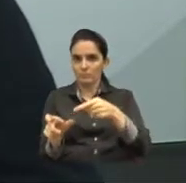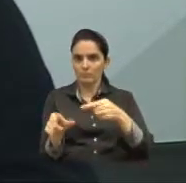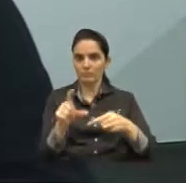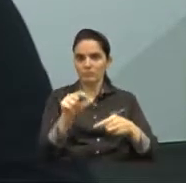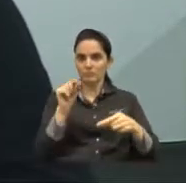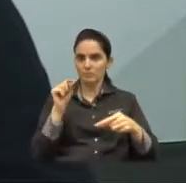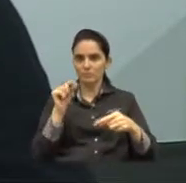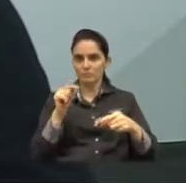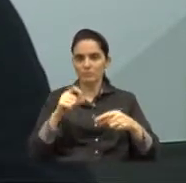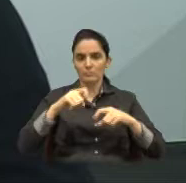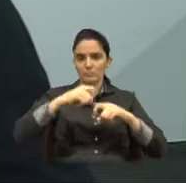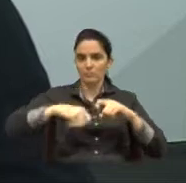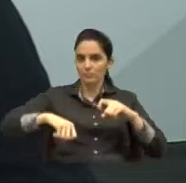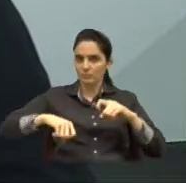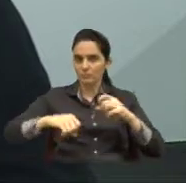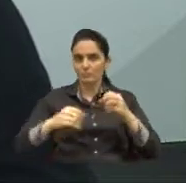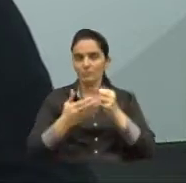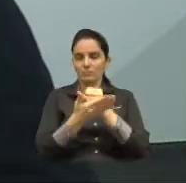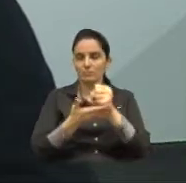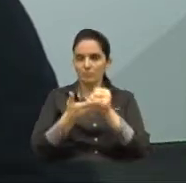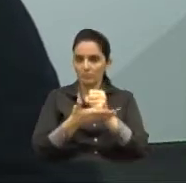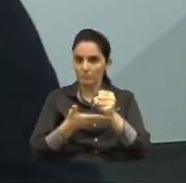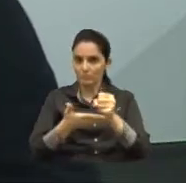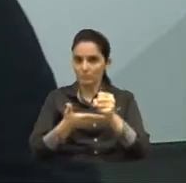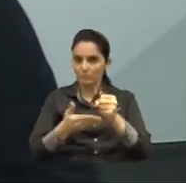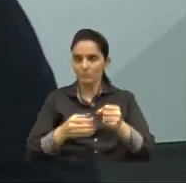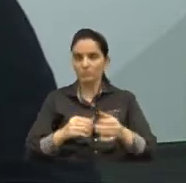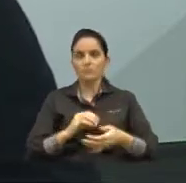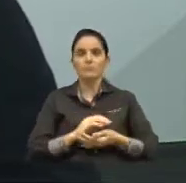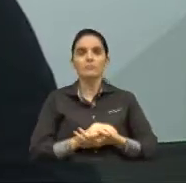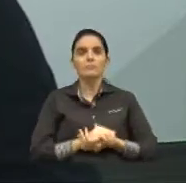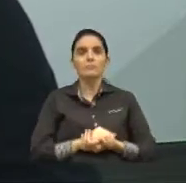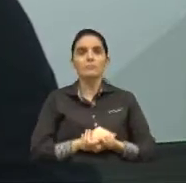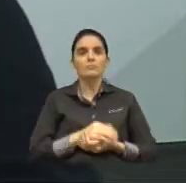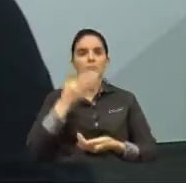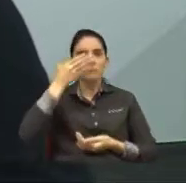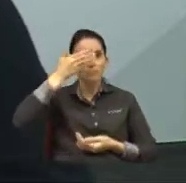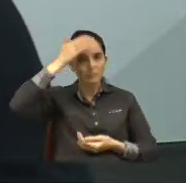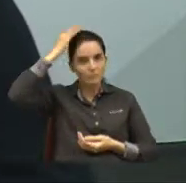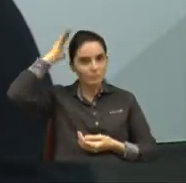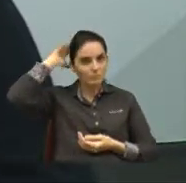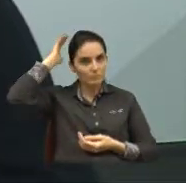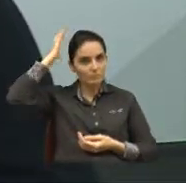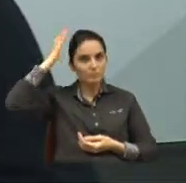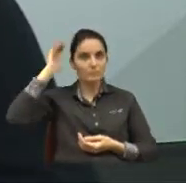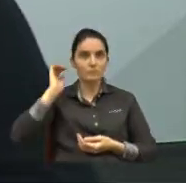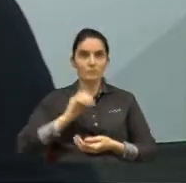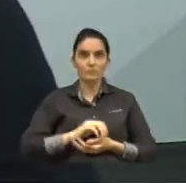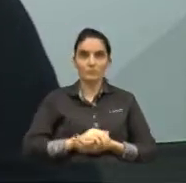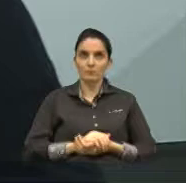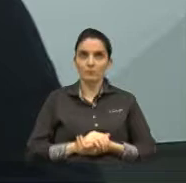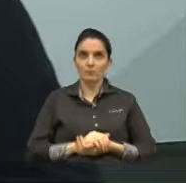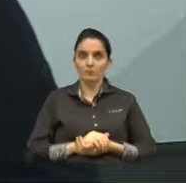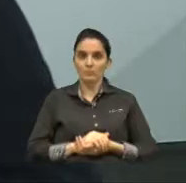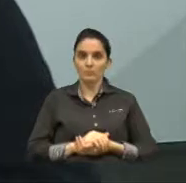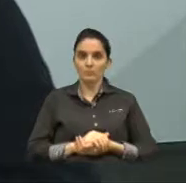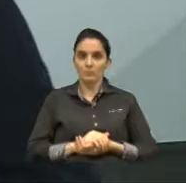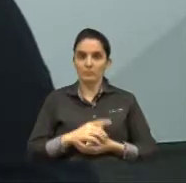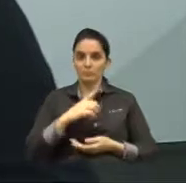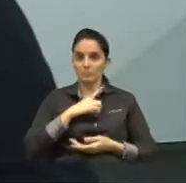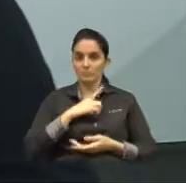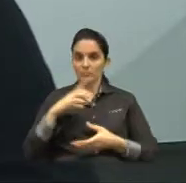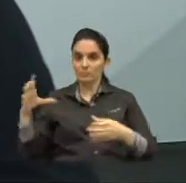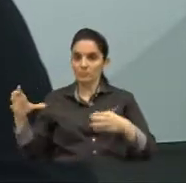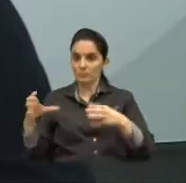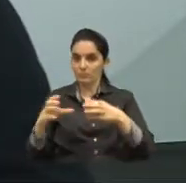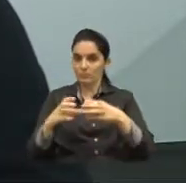Comum Curricular, o presidente Michel Temer, do PMDB, doutor Rafael, recebeu uma comitiva